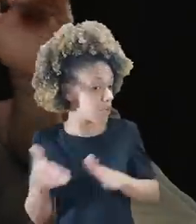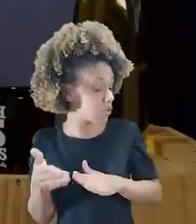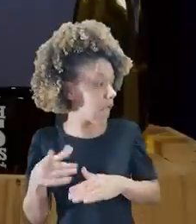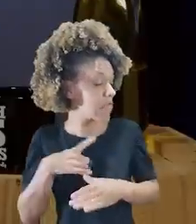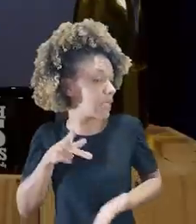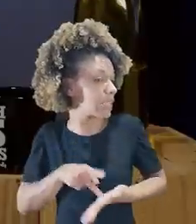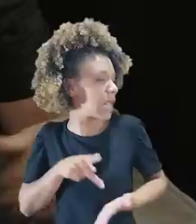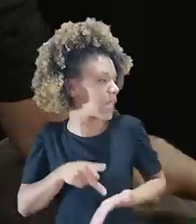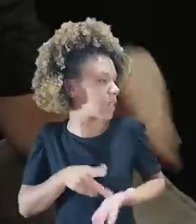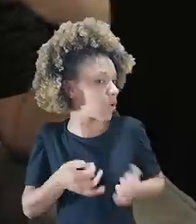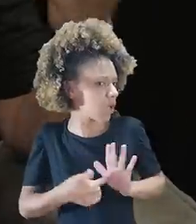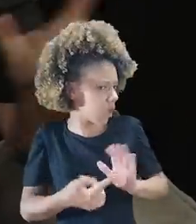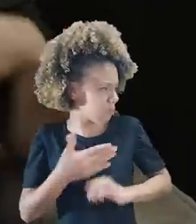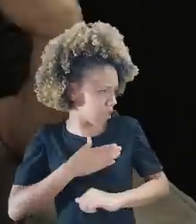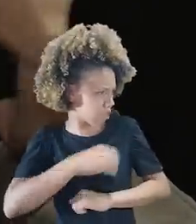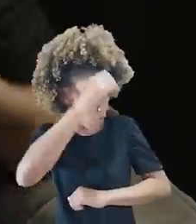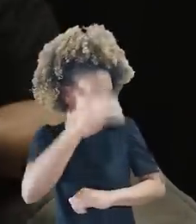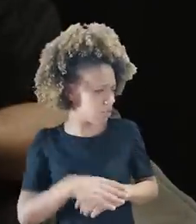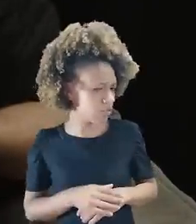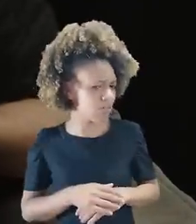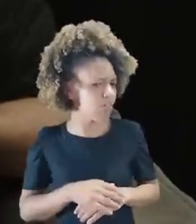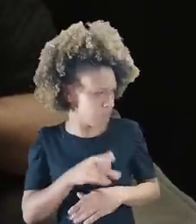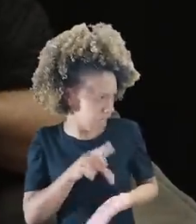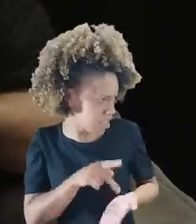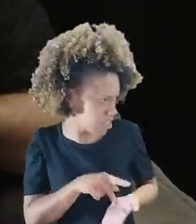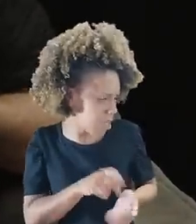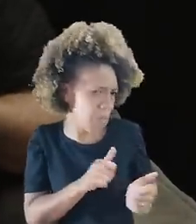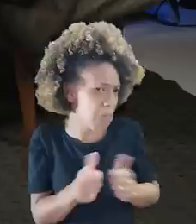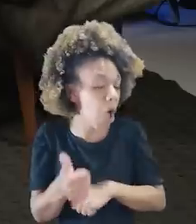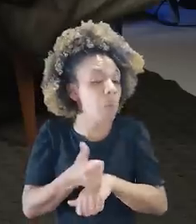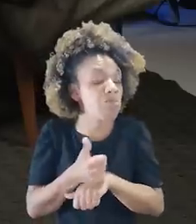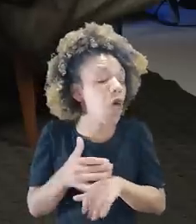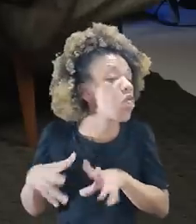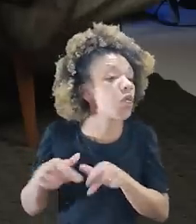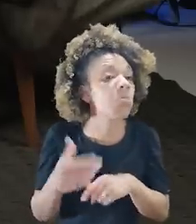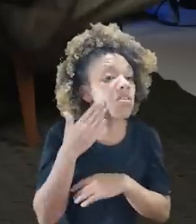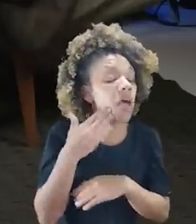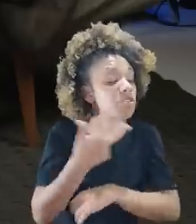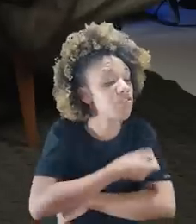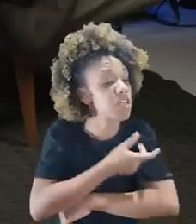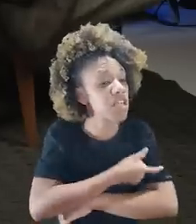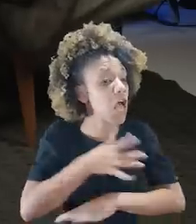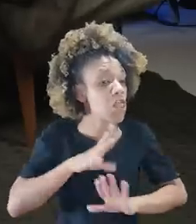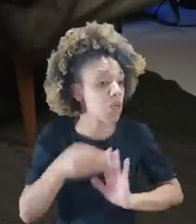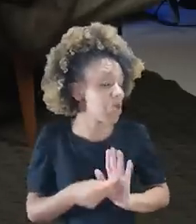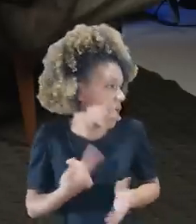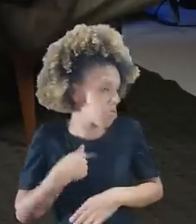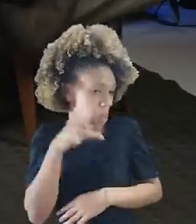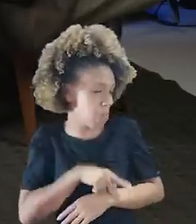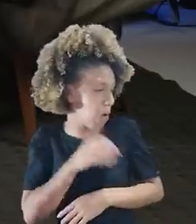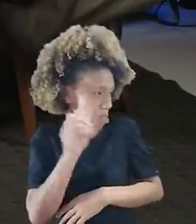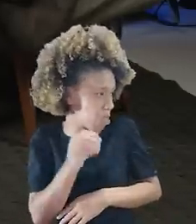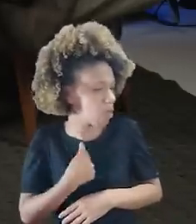ignorante e aí eu tento decupar as pessoas através da minha ignorancia porque eu sou ignorante Ó daqui a pouco eu vou entrevistar uma indígena daqui a pouco eu vou entrevistar